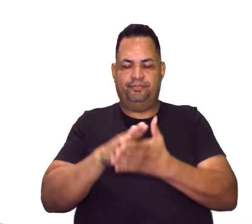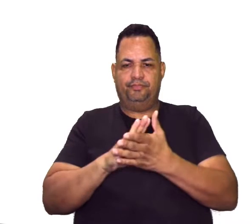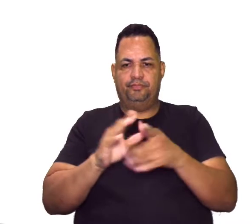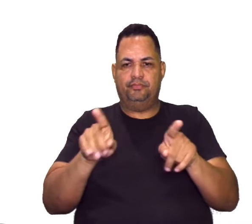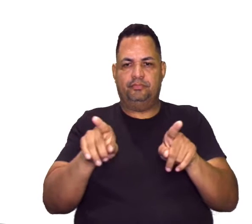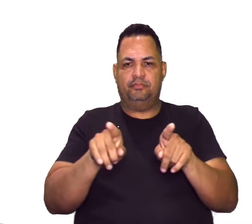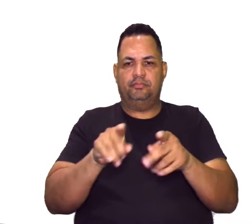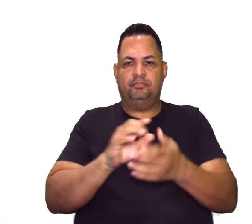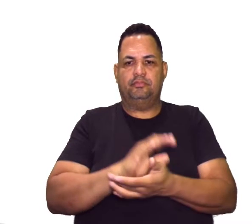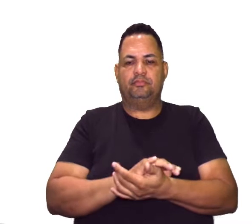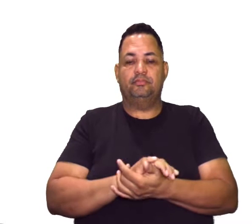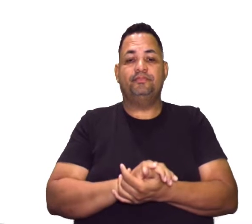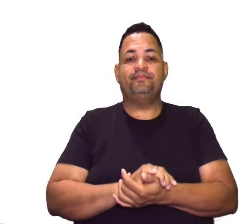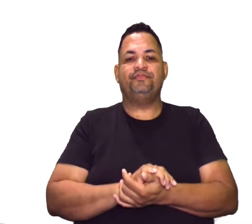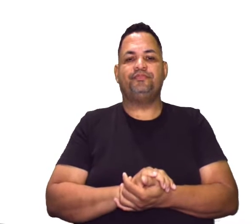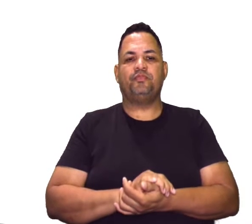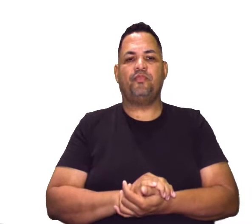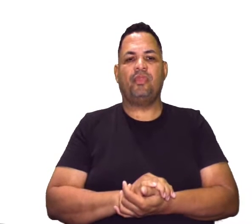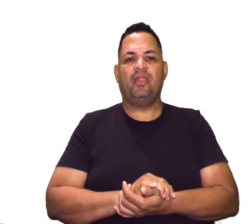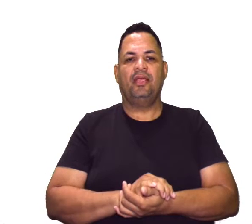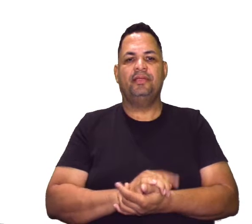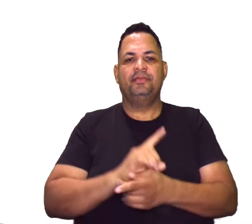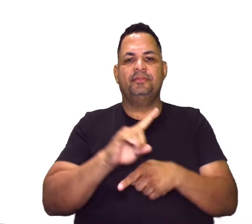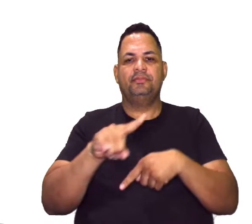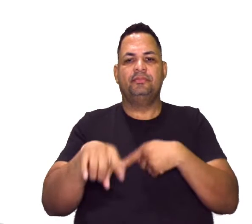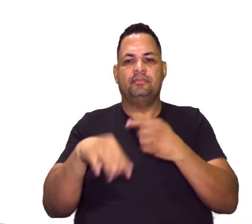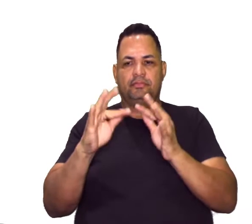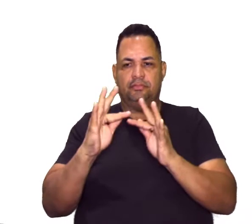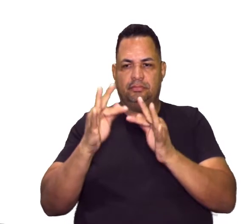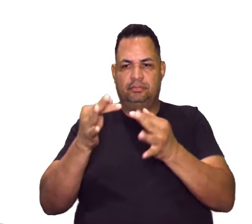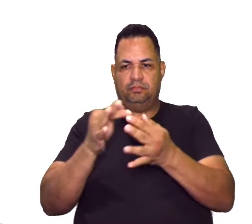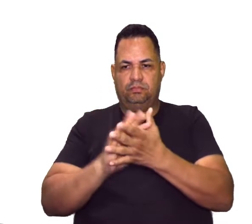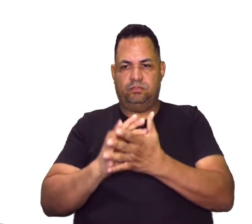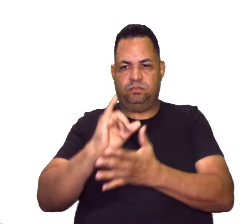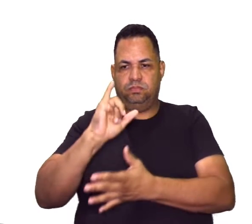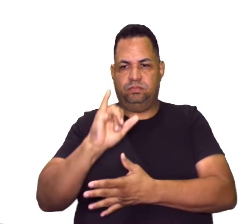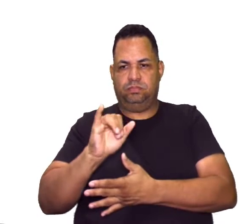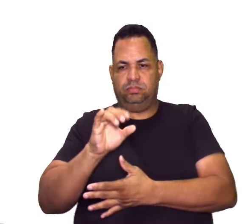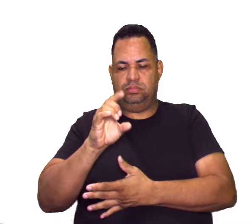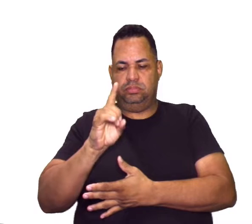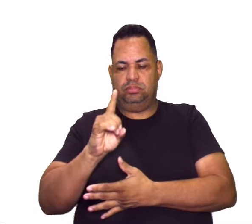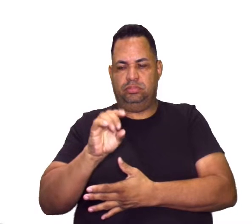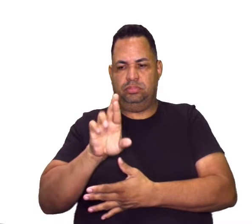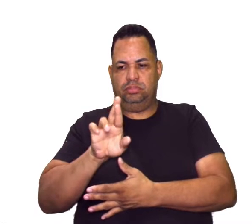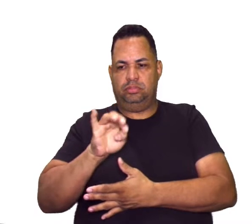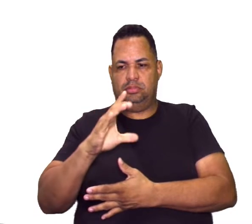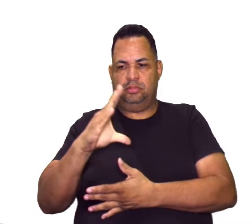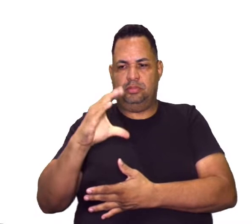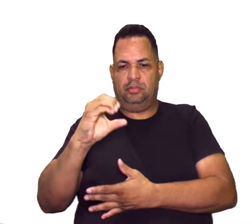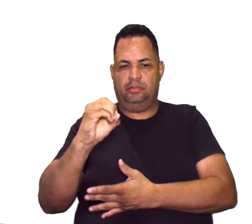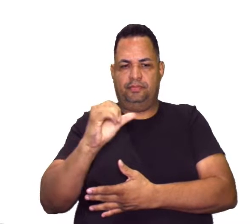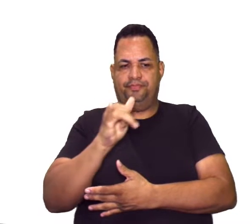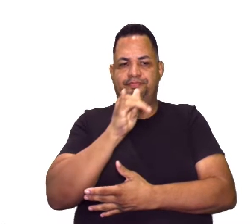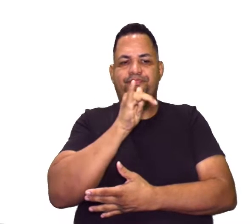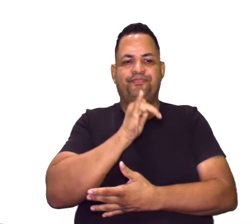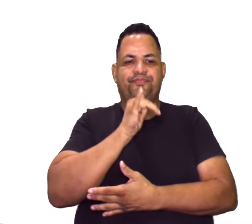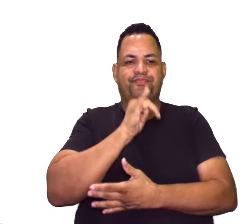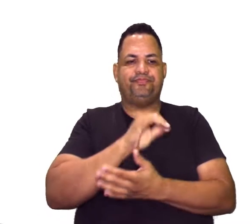está ligado ao hidrogênio, e a terminação hídrico, como, por exemplo,